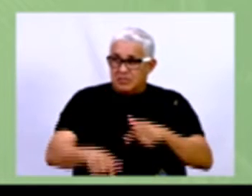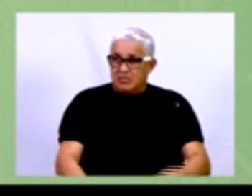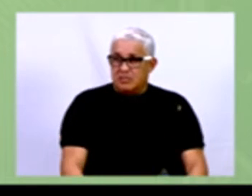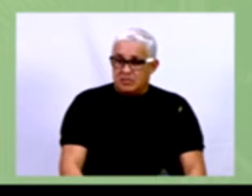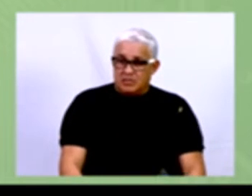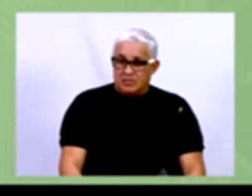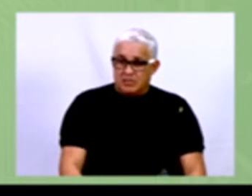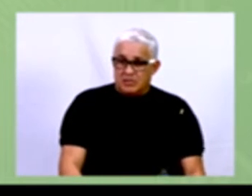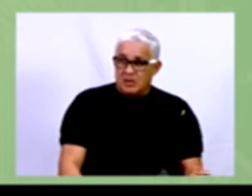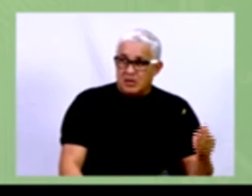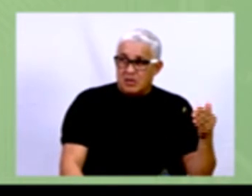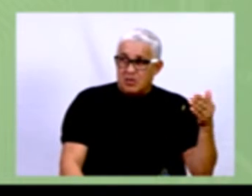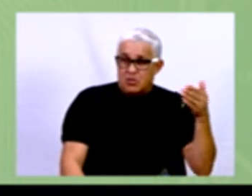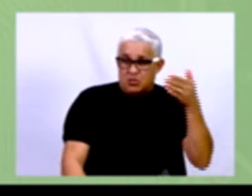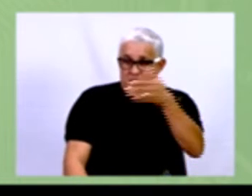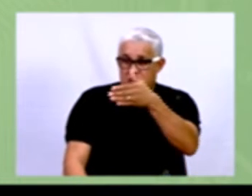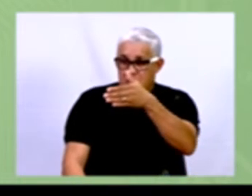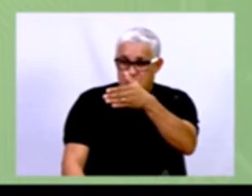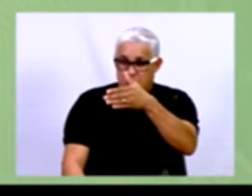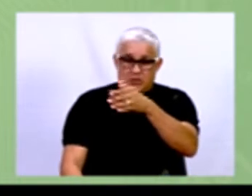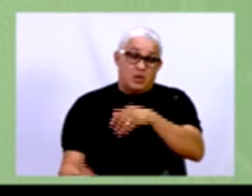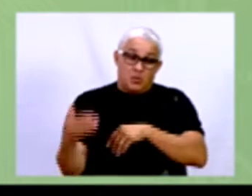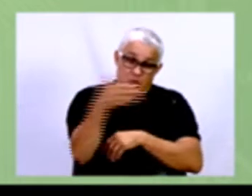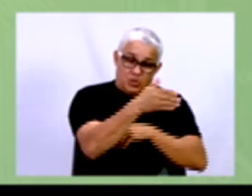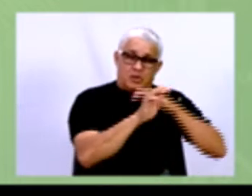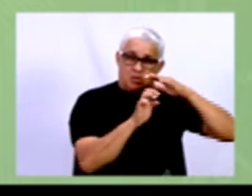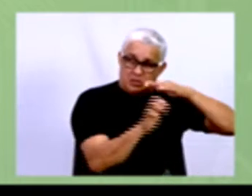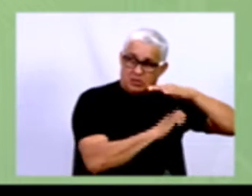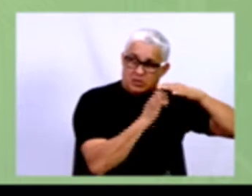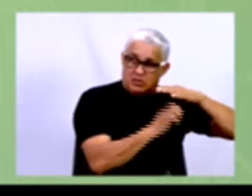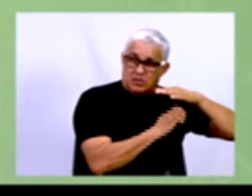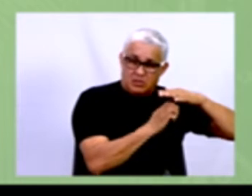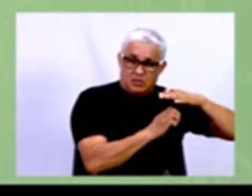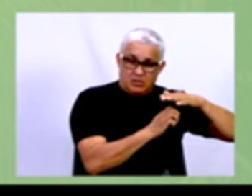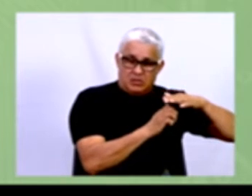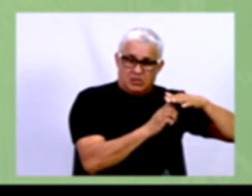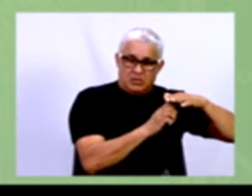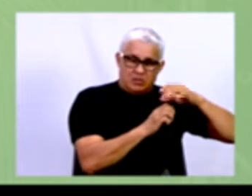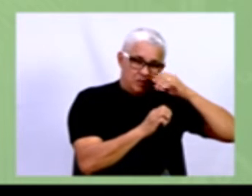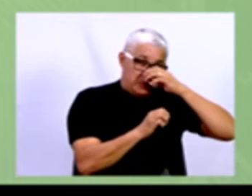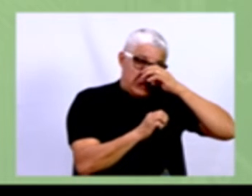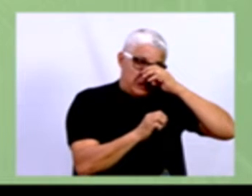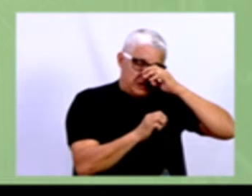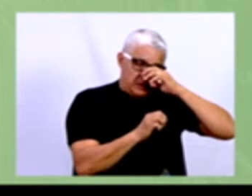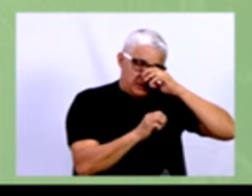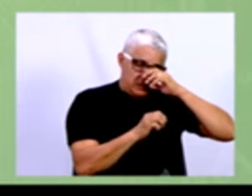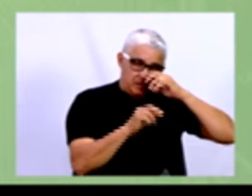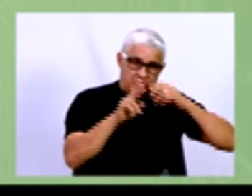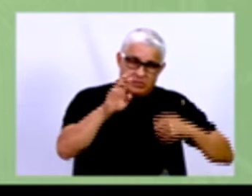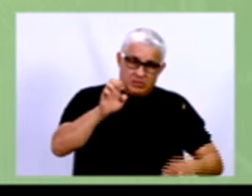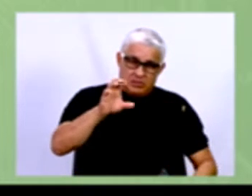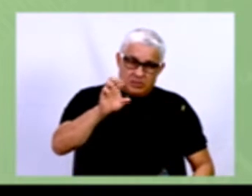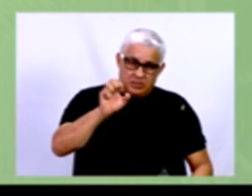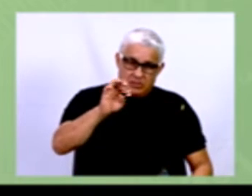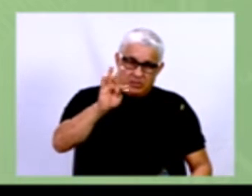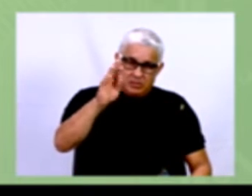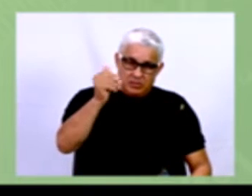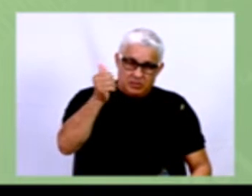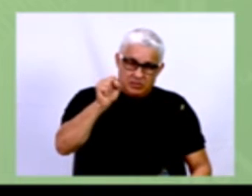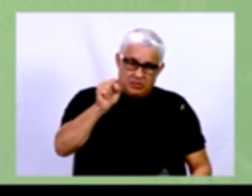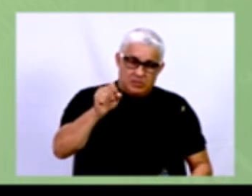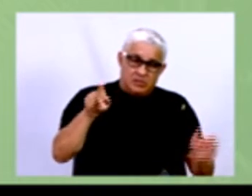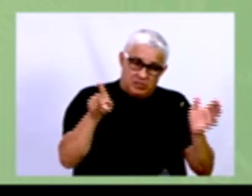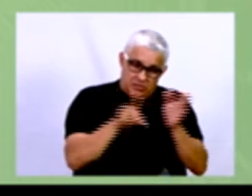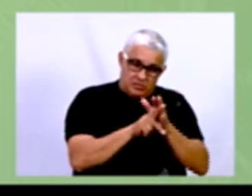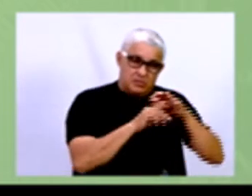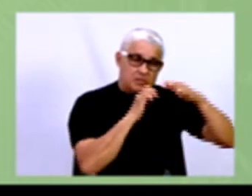são direcionados para as empresas e vão compor o que nós assinalamos aqui como receitas das empresas.